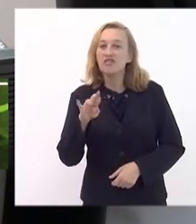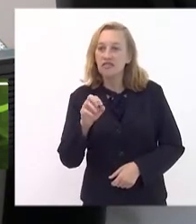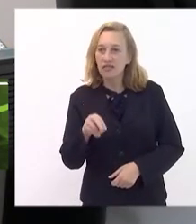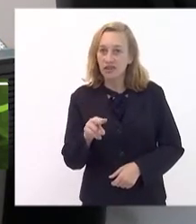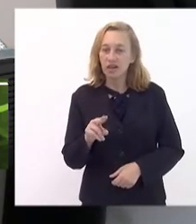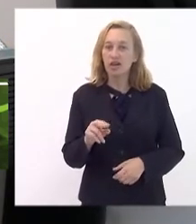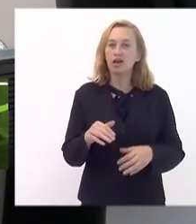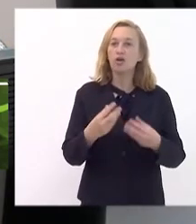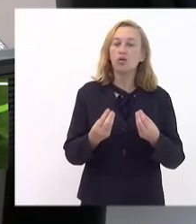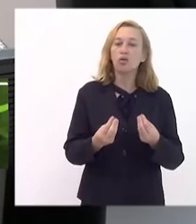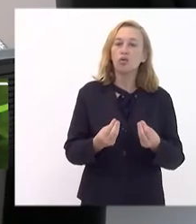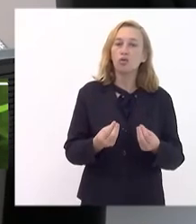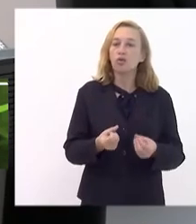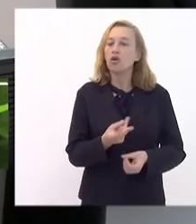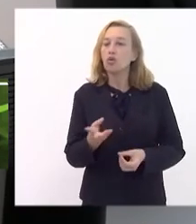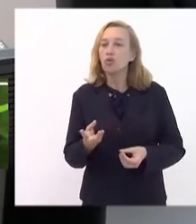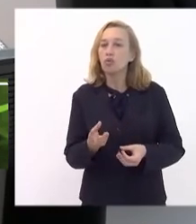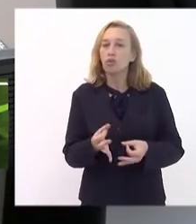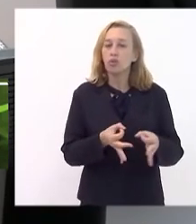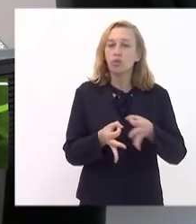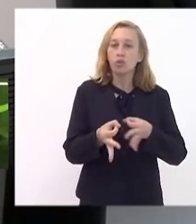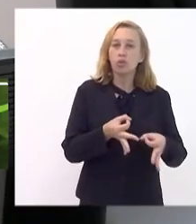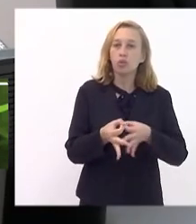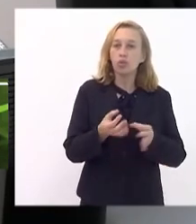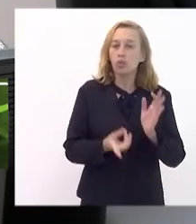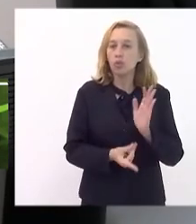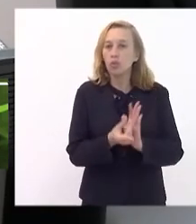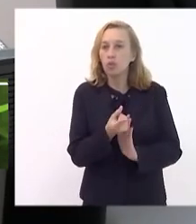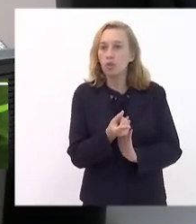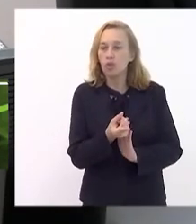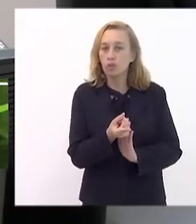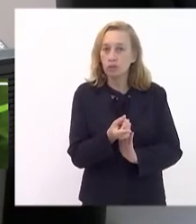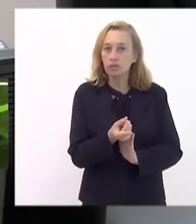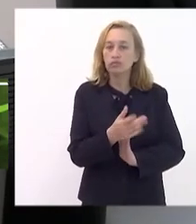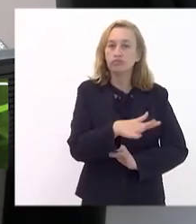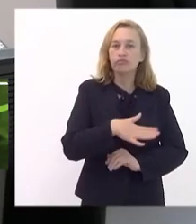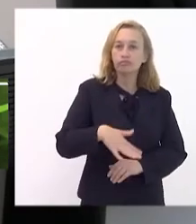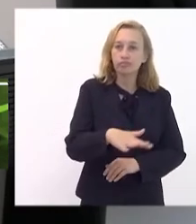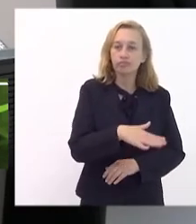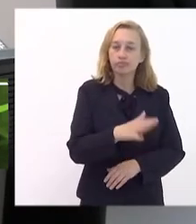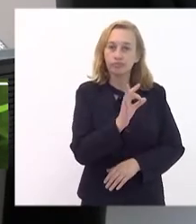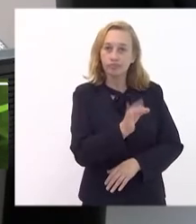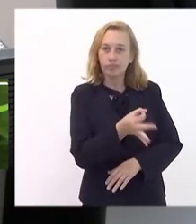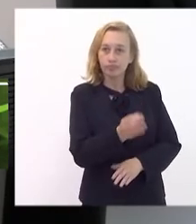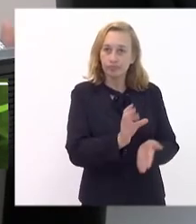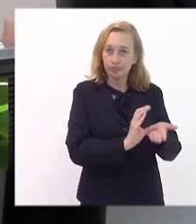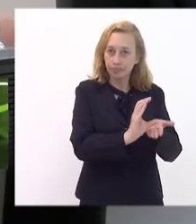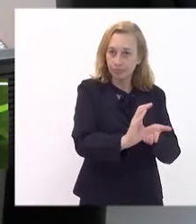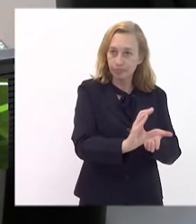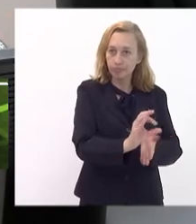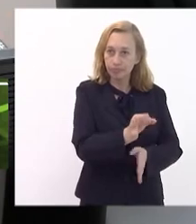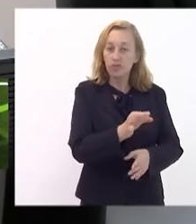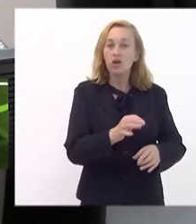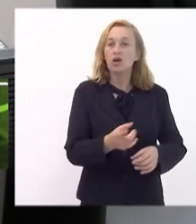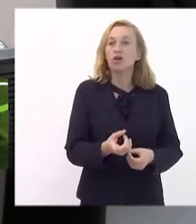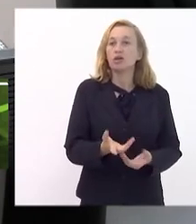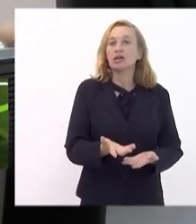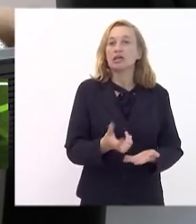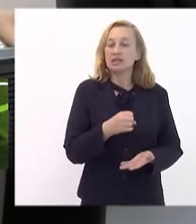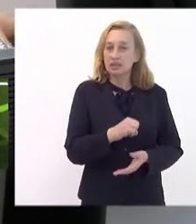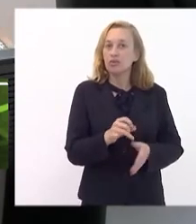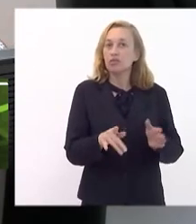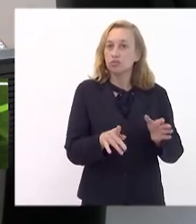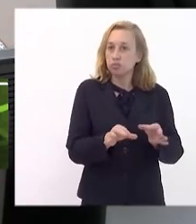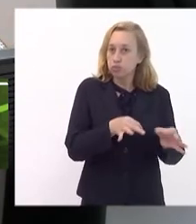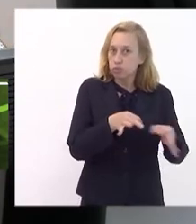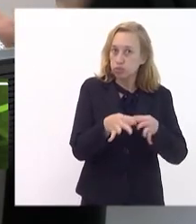esse investimento, se tem a fonte de recursos definidas, né? Porque volta, se esse